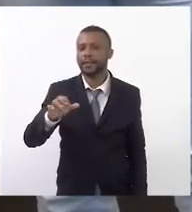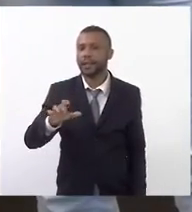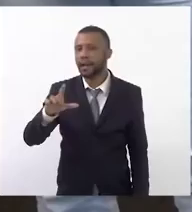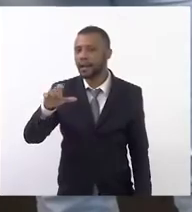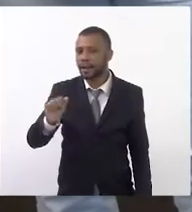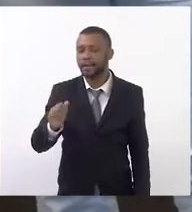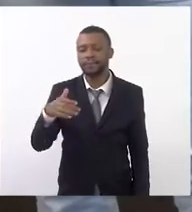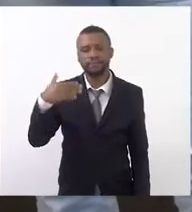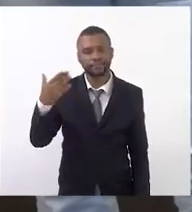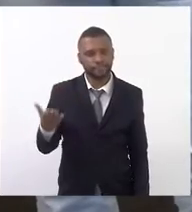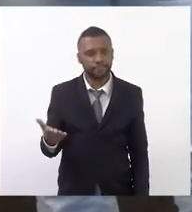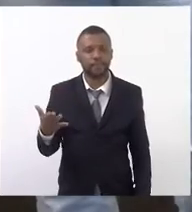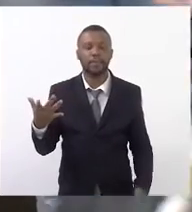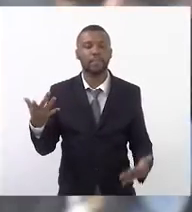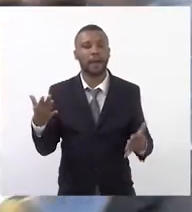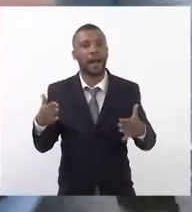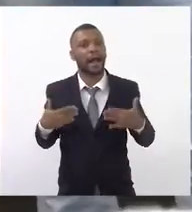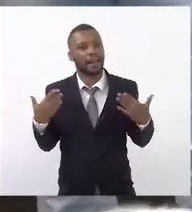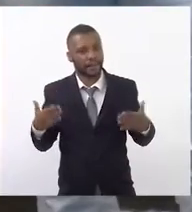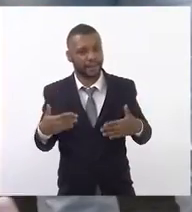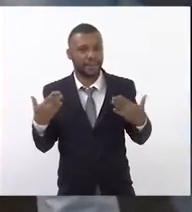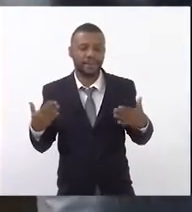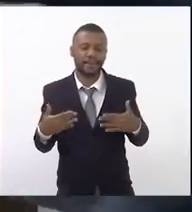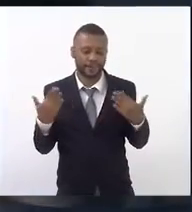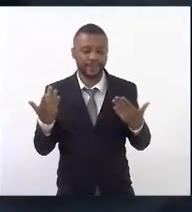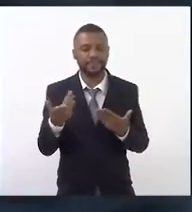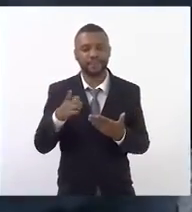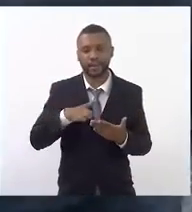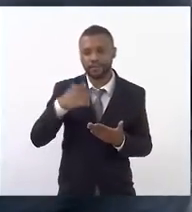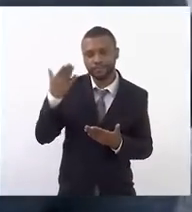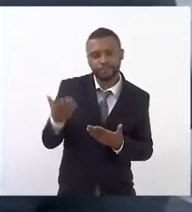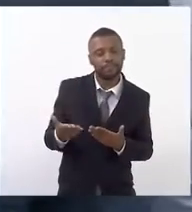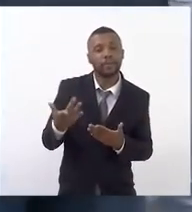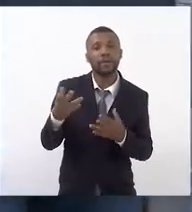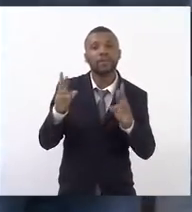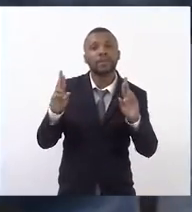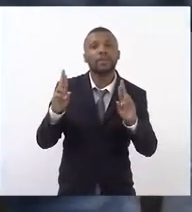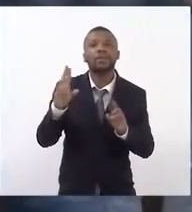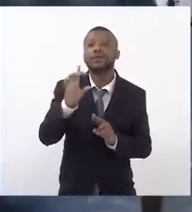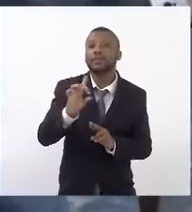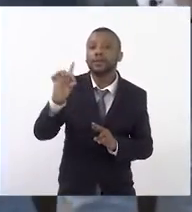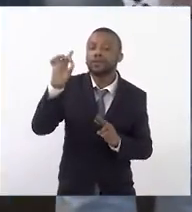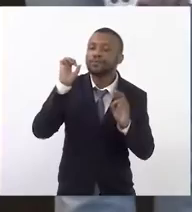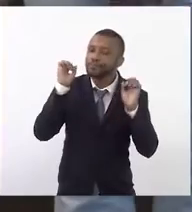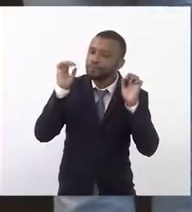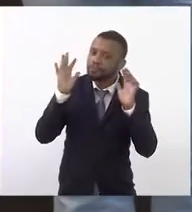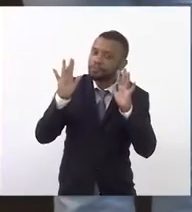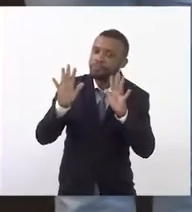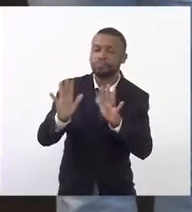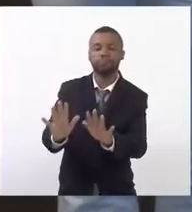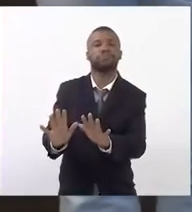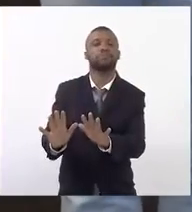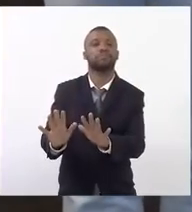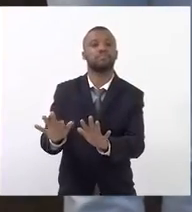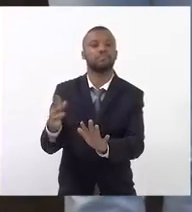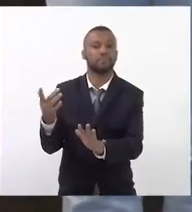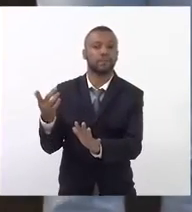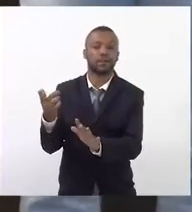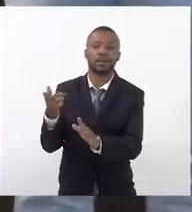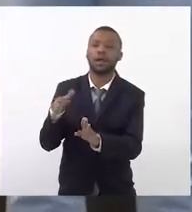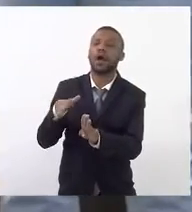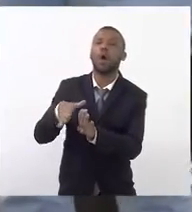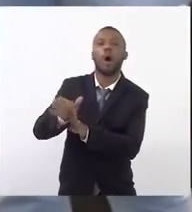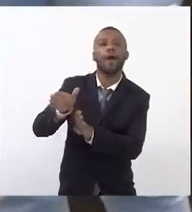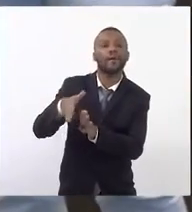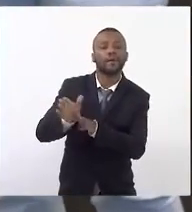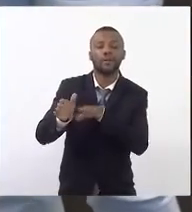uma alegria muito grande ter Vossa Excelência como líder e desejo que Deus esteja iluminando seu caminho e intuindo seus passos